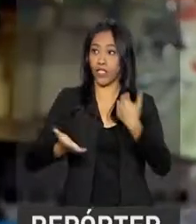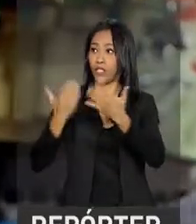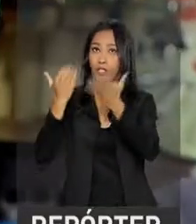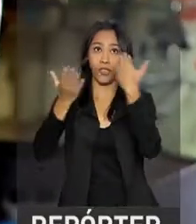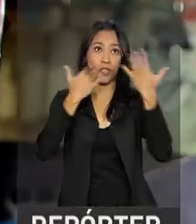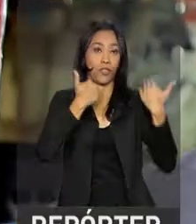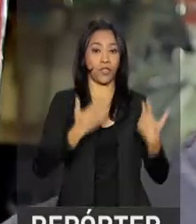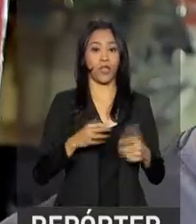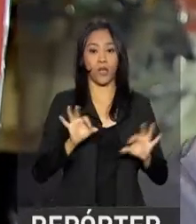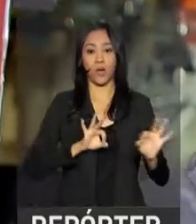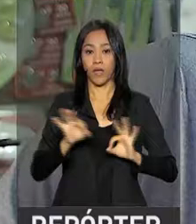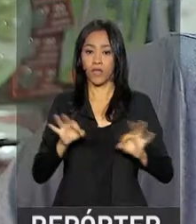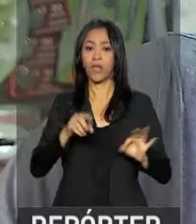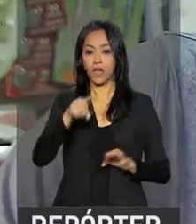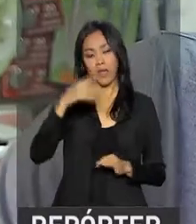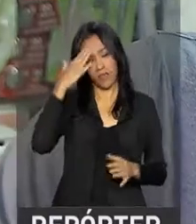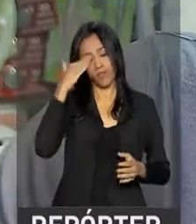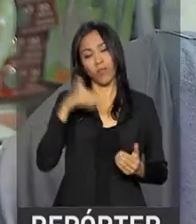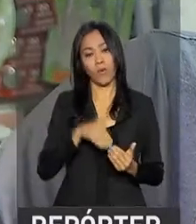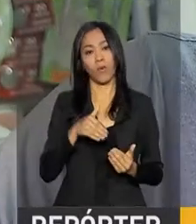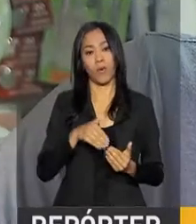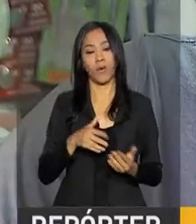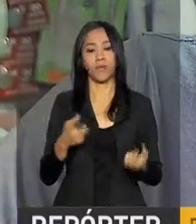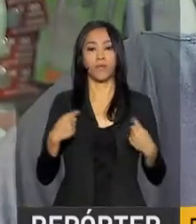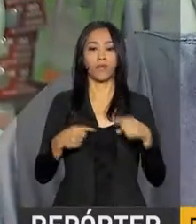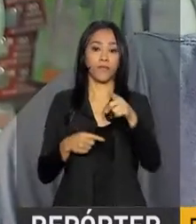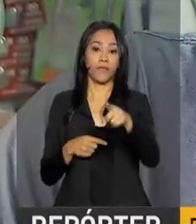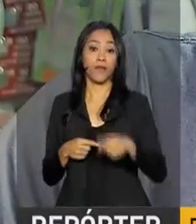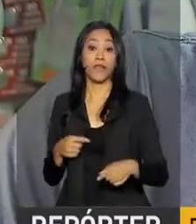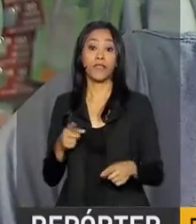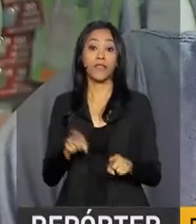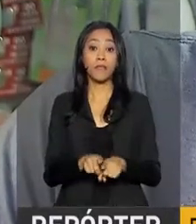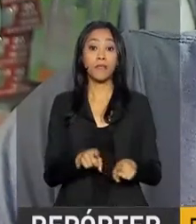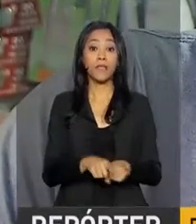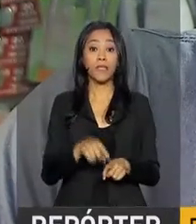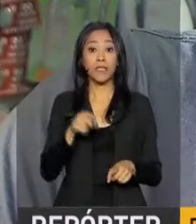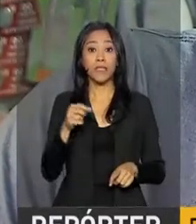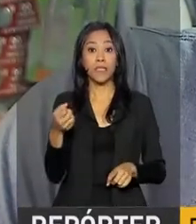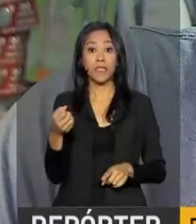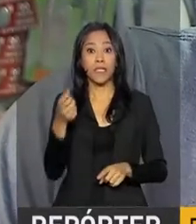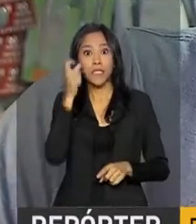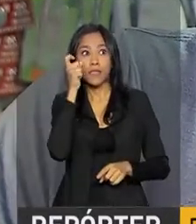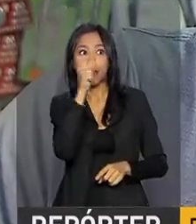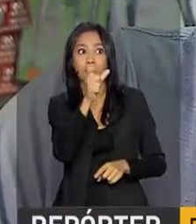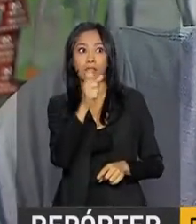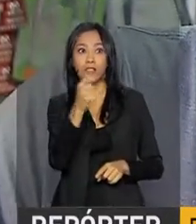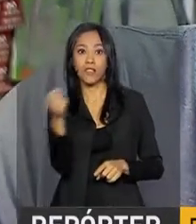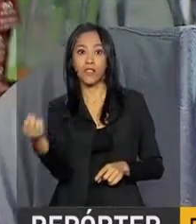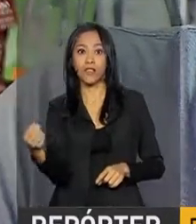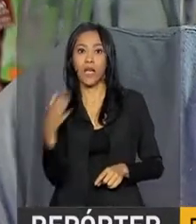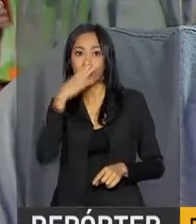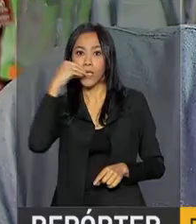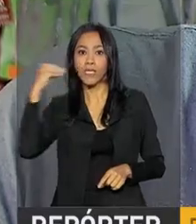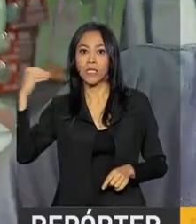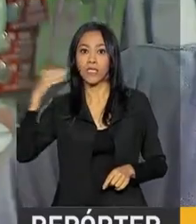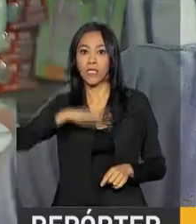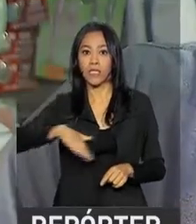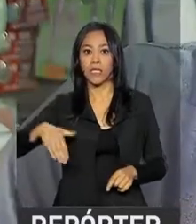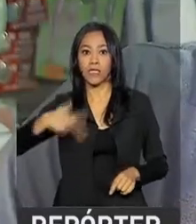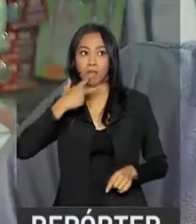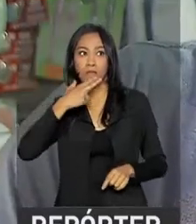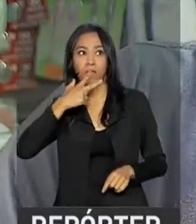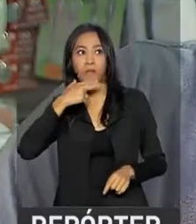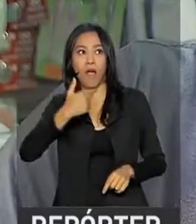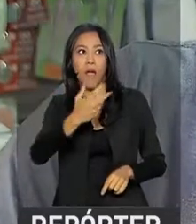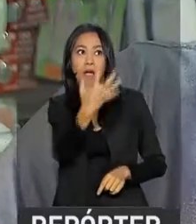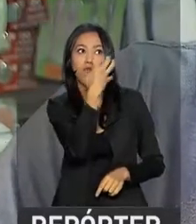mesmo assim a própria medida vai impedir o interesse de novos fumantes é adolescentes também vamos ter